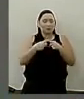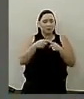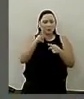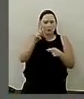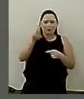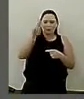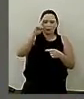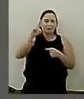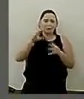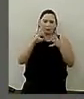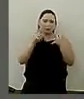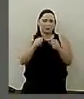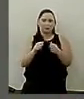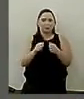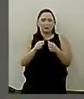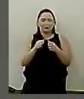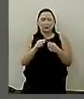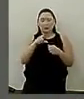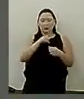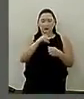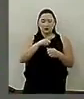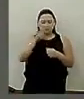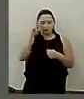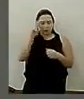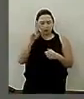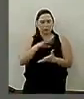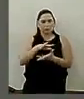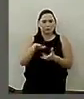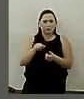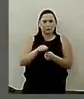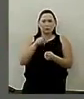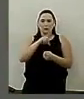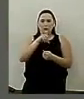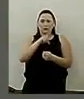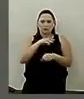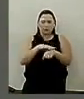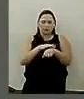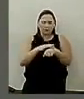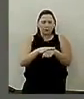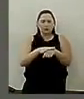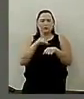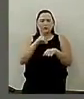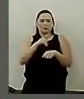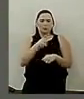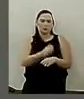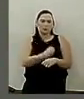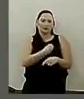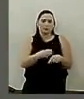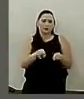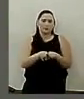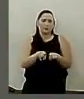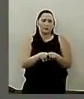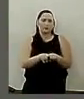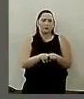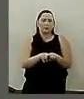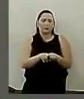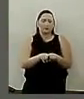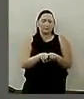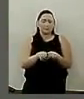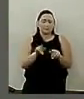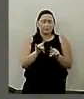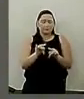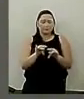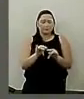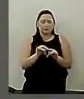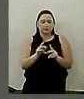Dos fenômenos naturais, do mundo espiritual, das enfermidades e da vida e da morte.